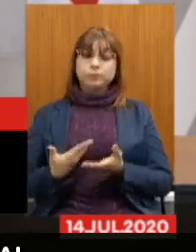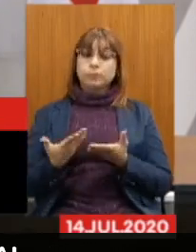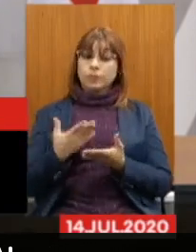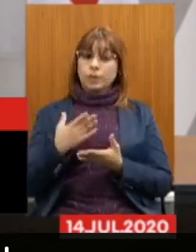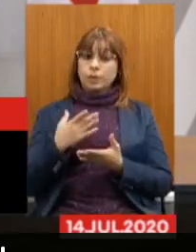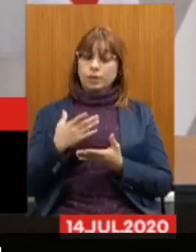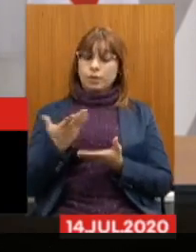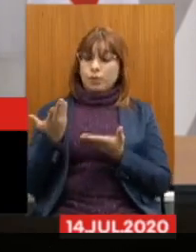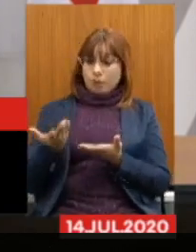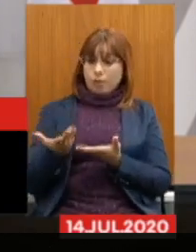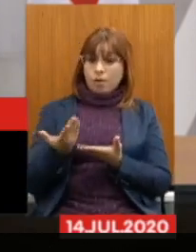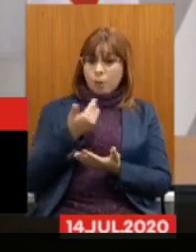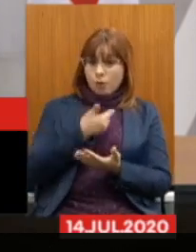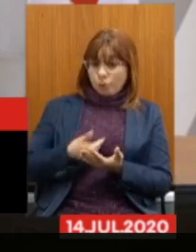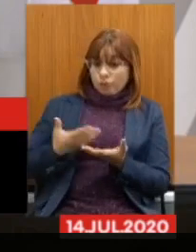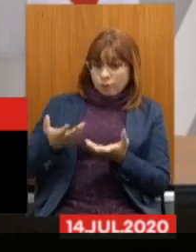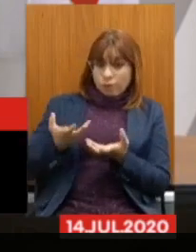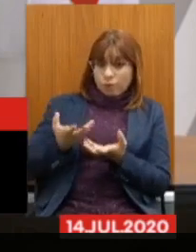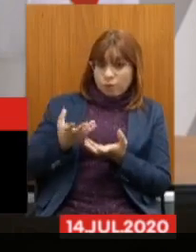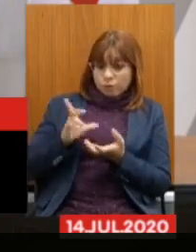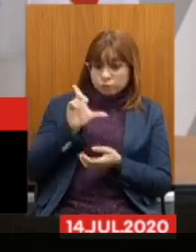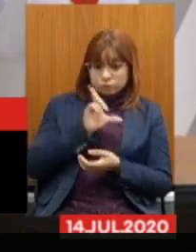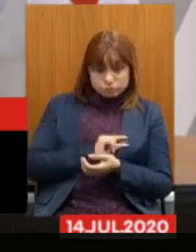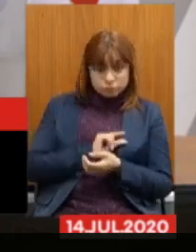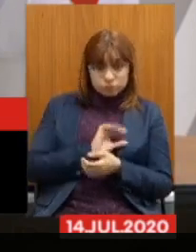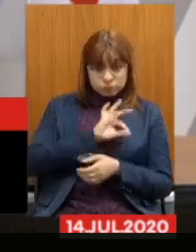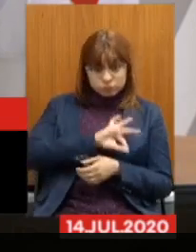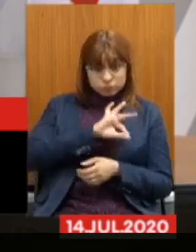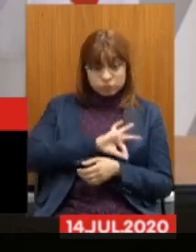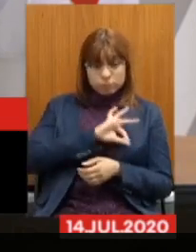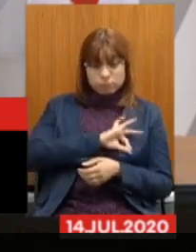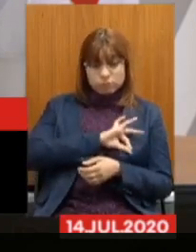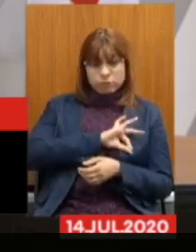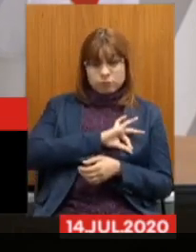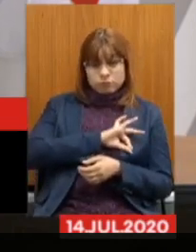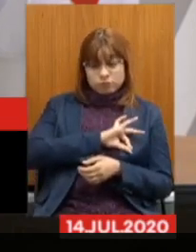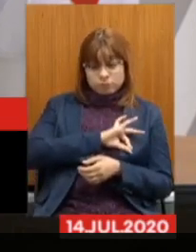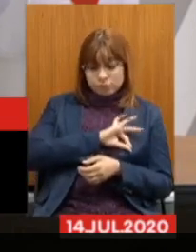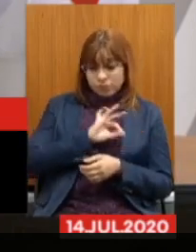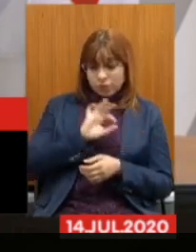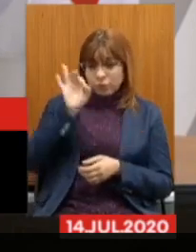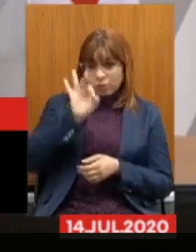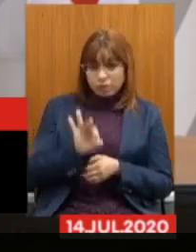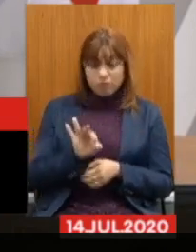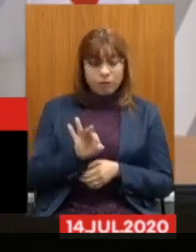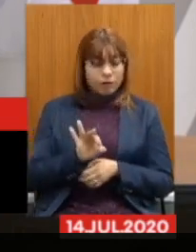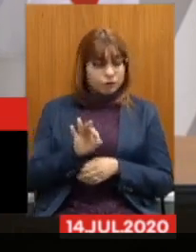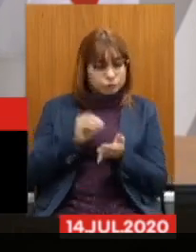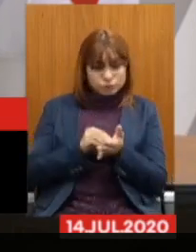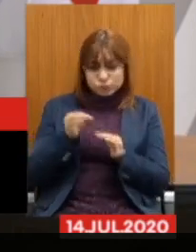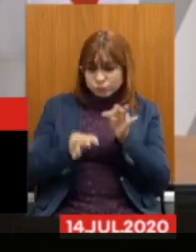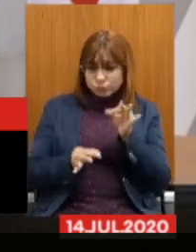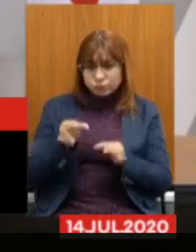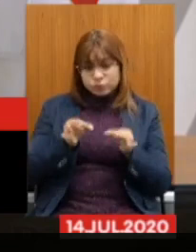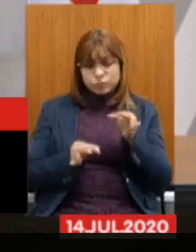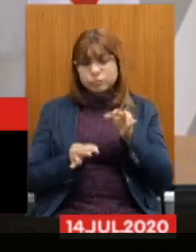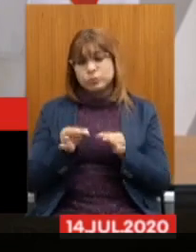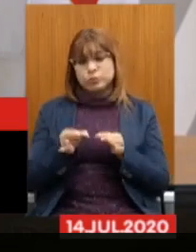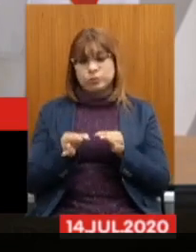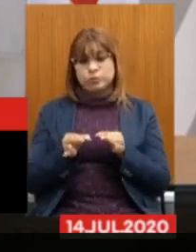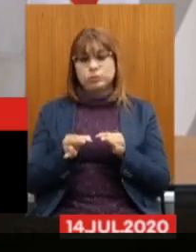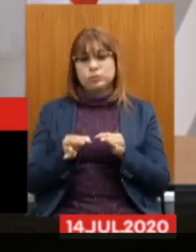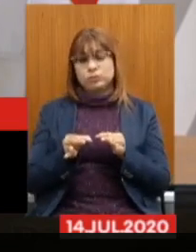novamente prejudicá-lo com a redução do seu salário, taxando de maneira injusta mais uma parte do seu provento